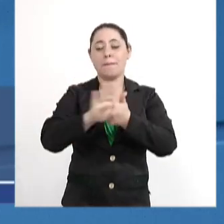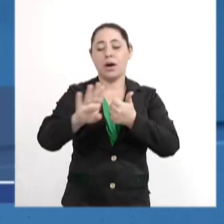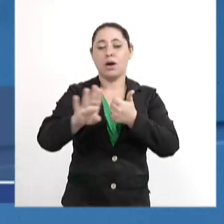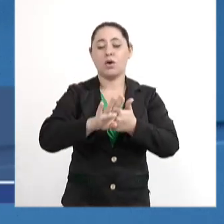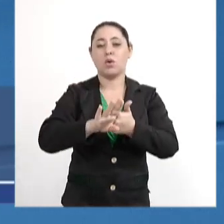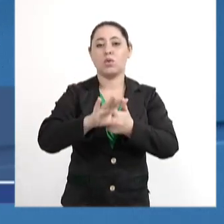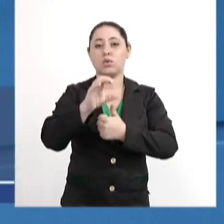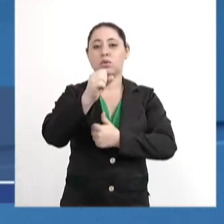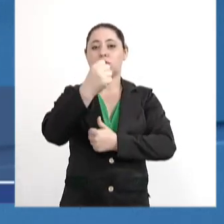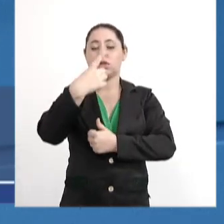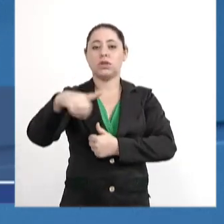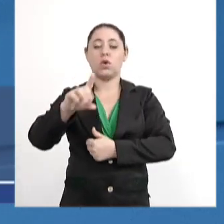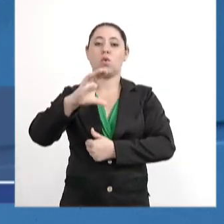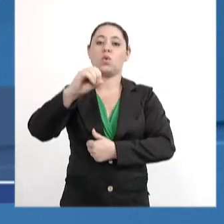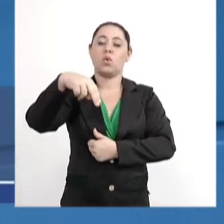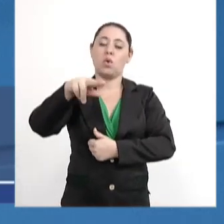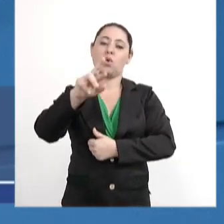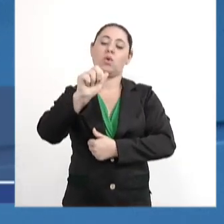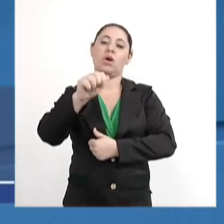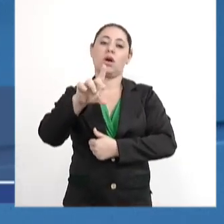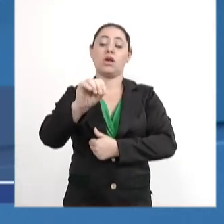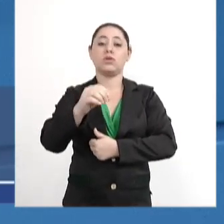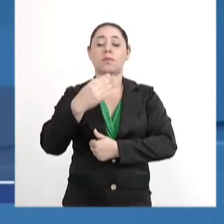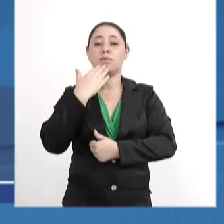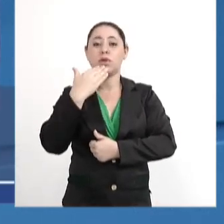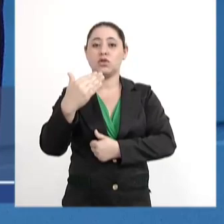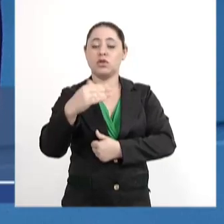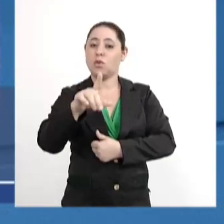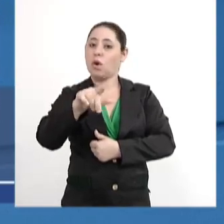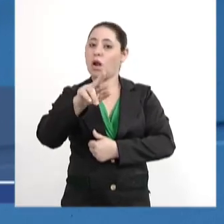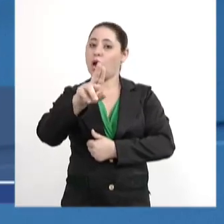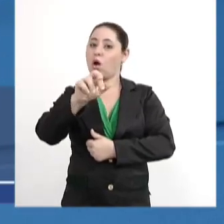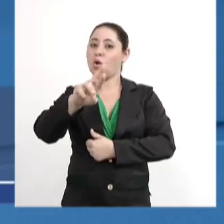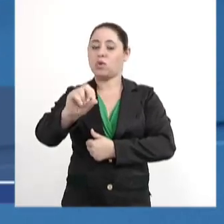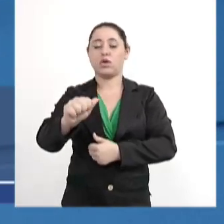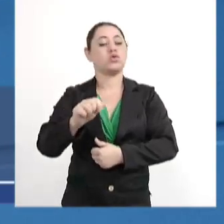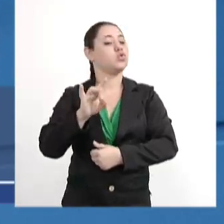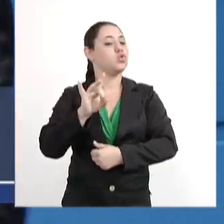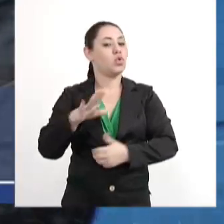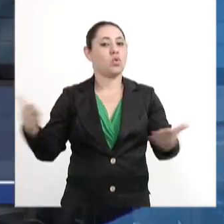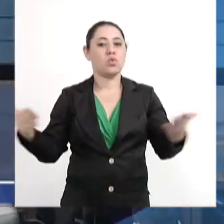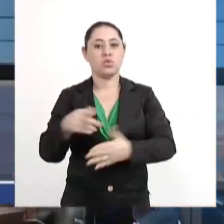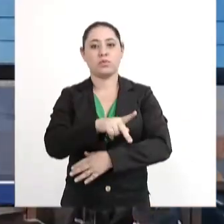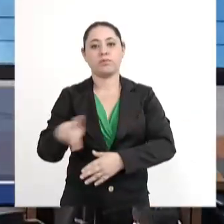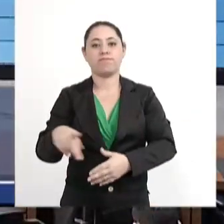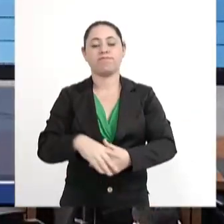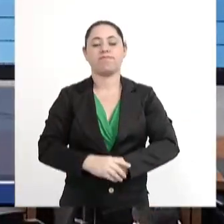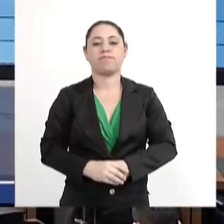Santa Emília, nessa capital. Pedido da nossa amiga Laura. Por hoje é só, senhor presidente.